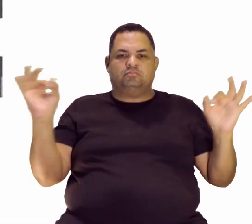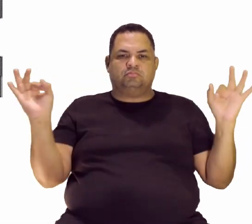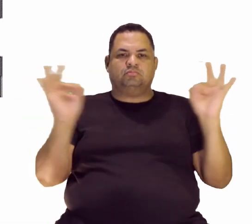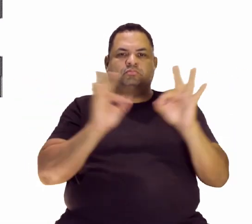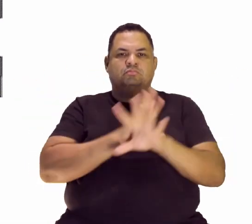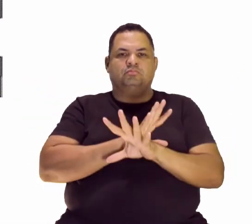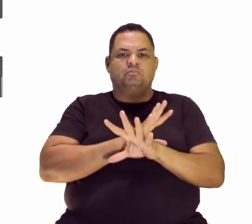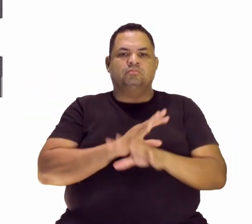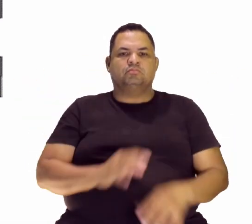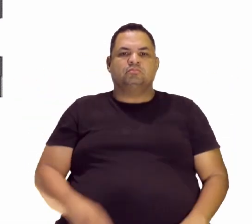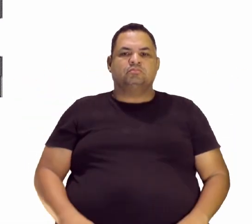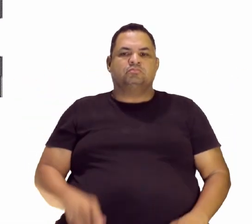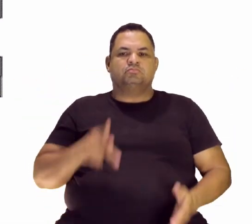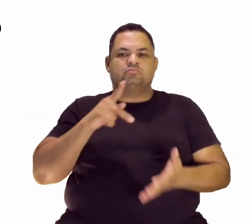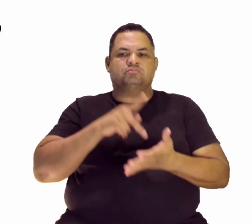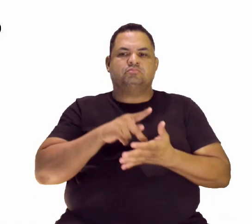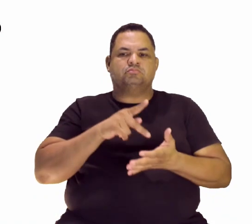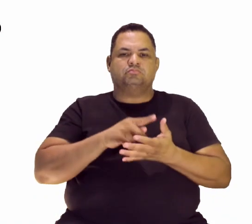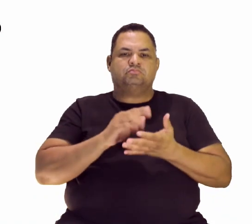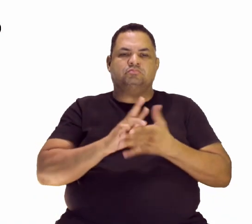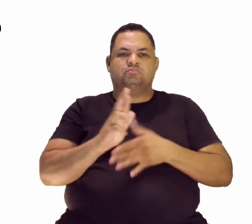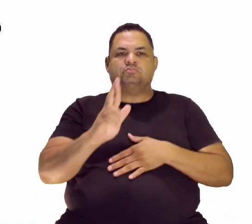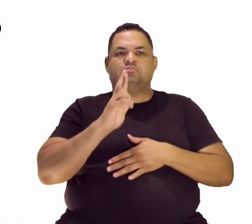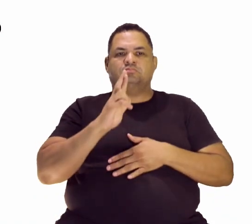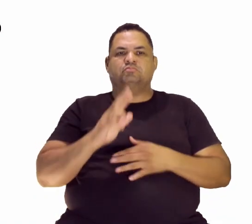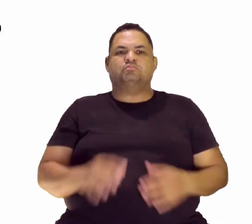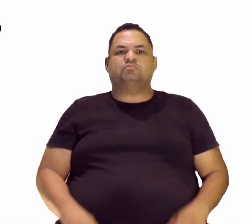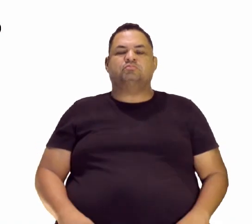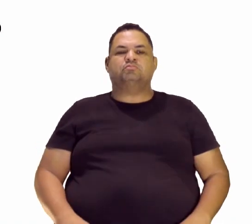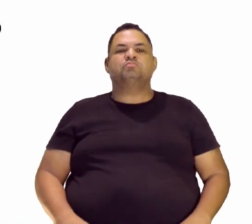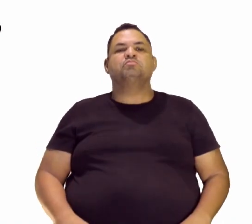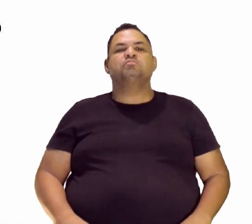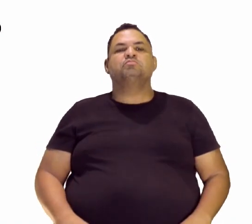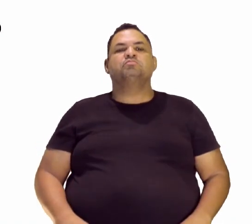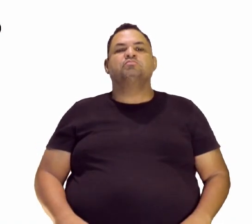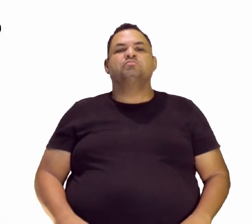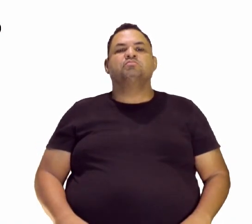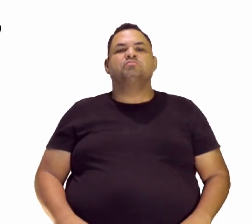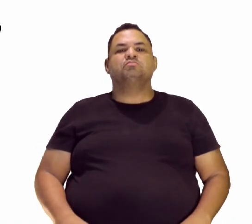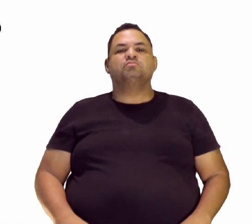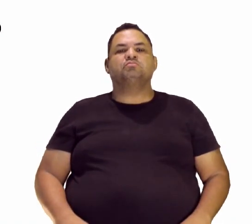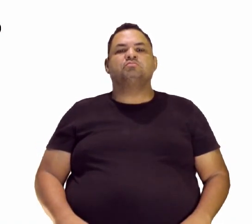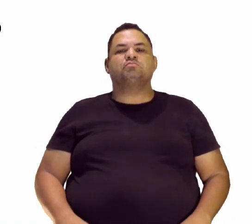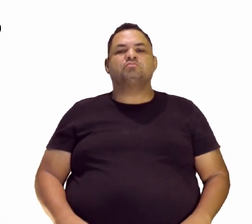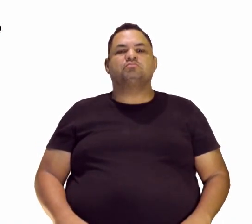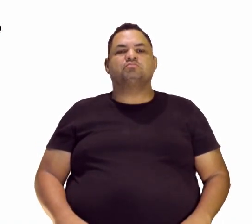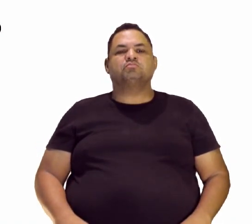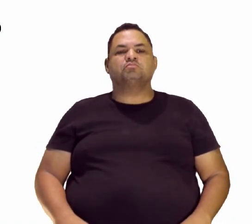portanto, essa é a verdadeira resposta, que realmente o